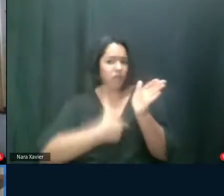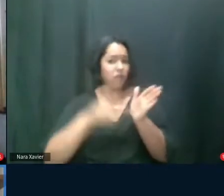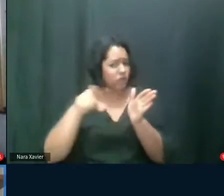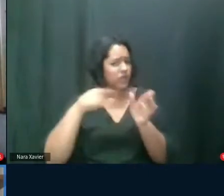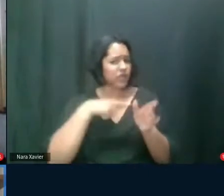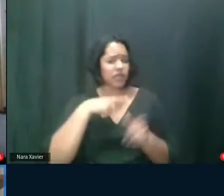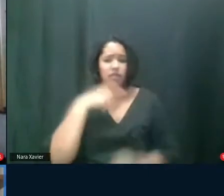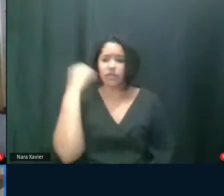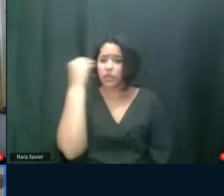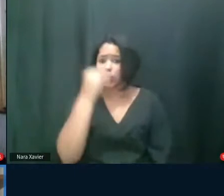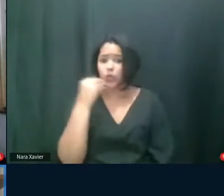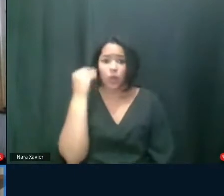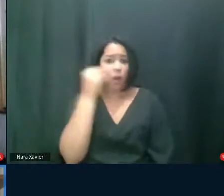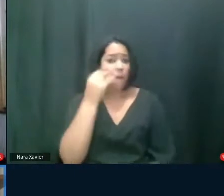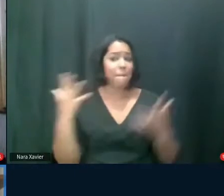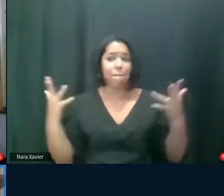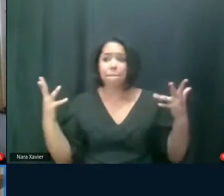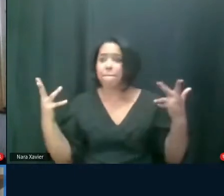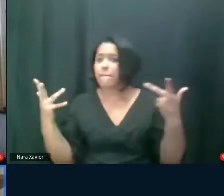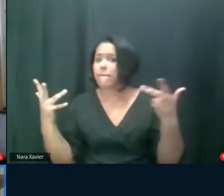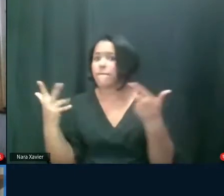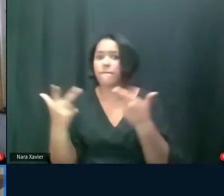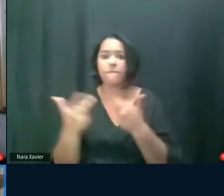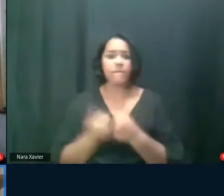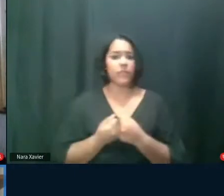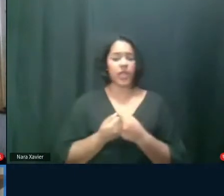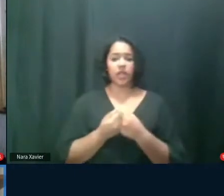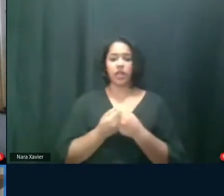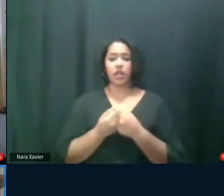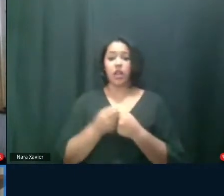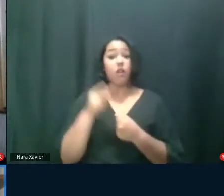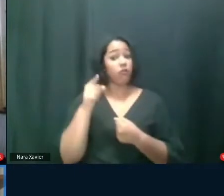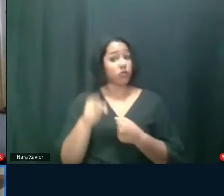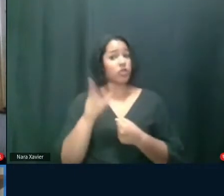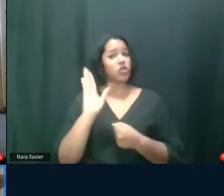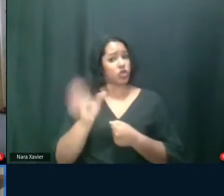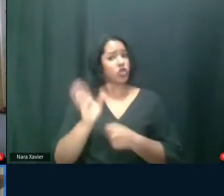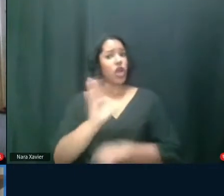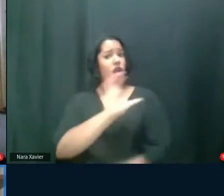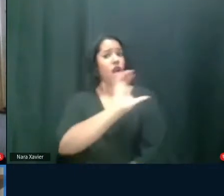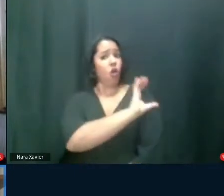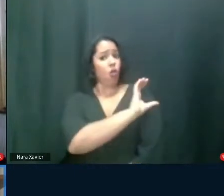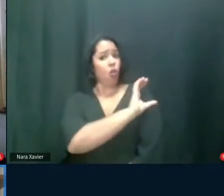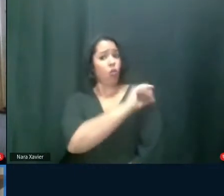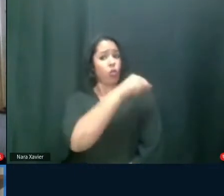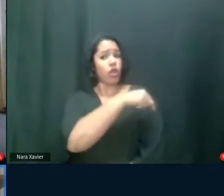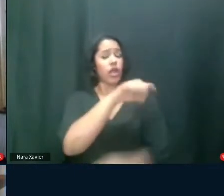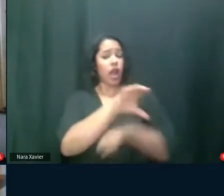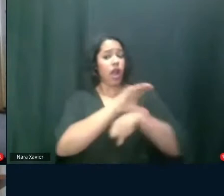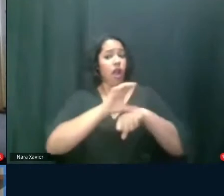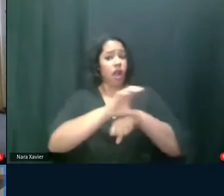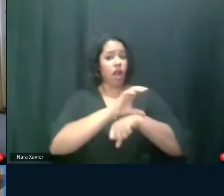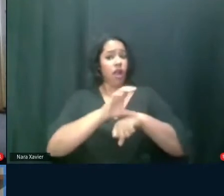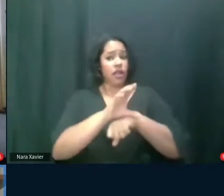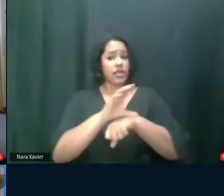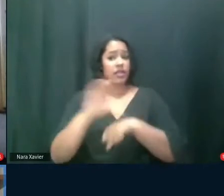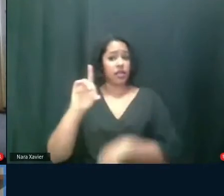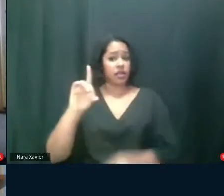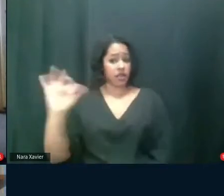experiência sensacional, Lira. Você, por exemplo, foi coordenadora do CAIS-DF, não